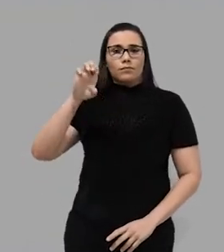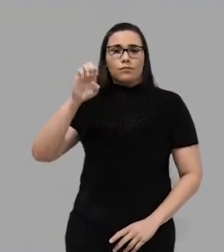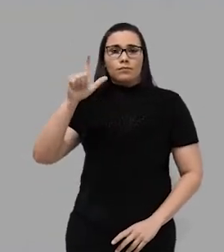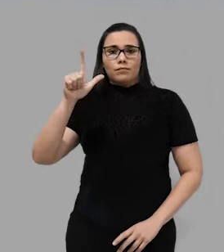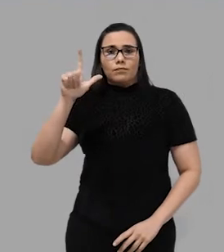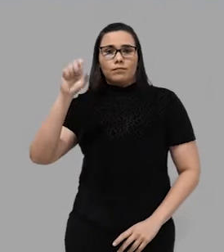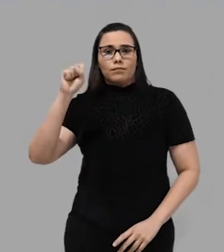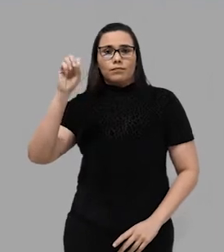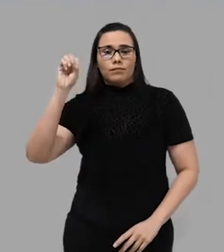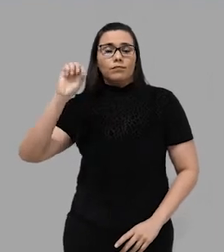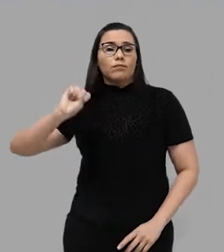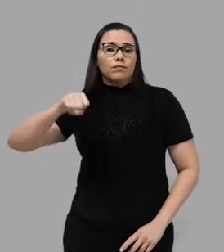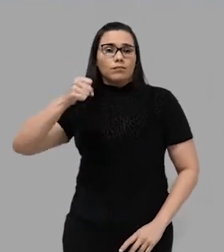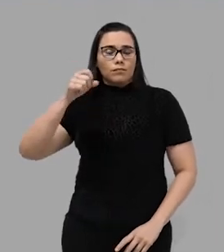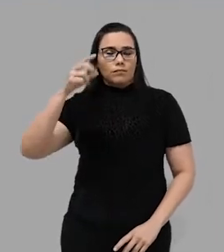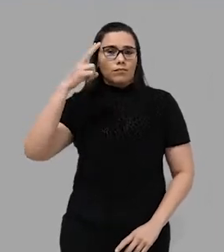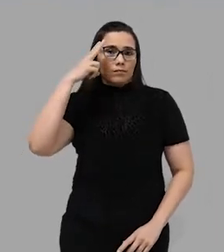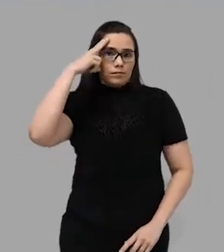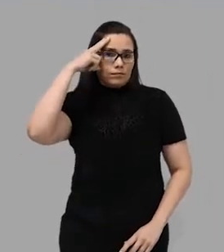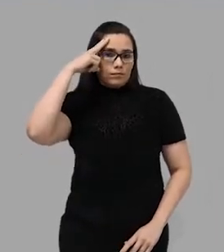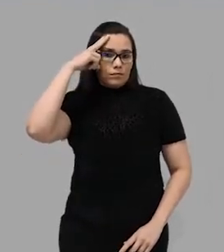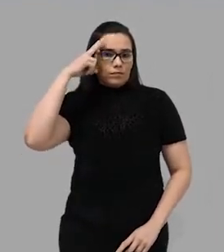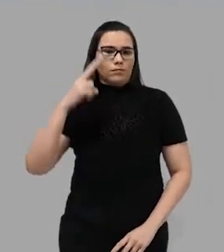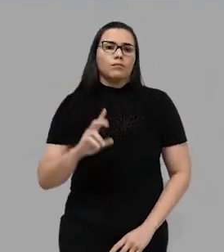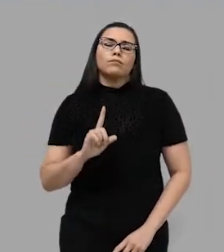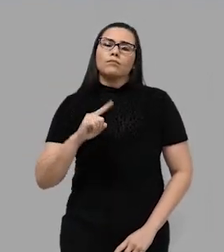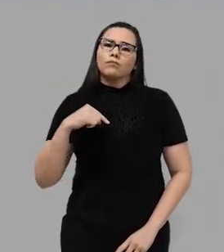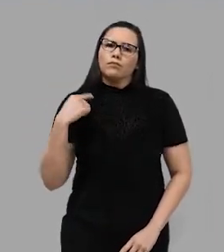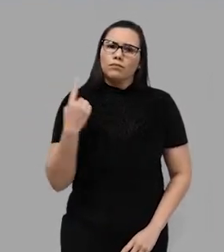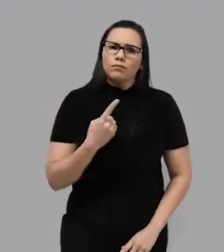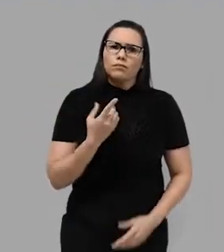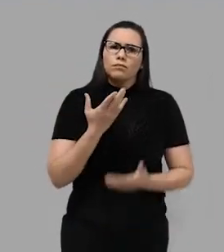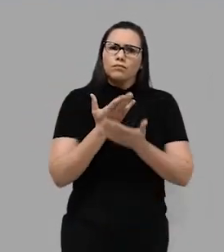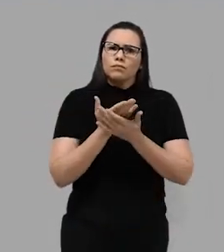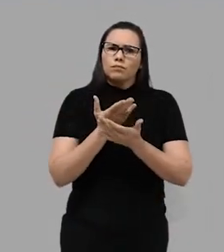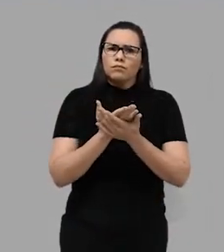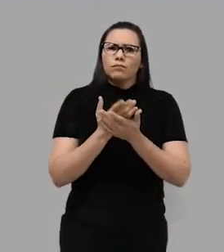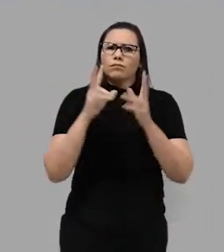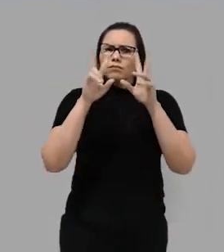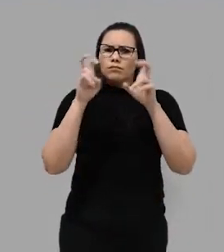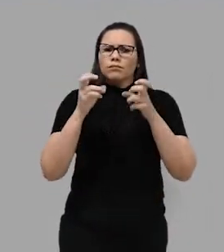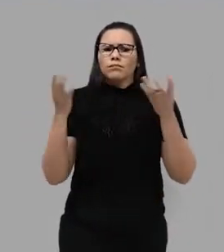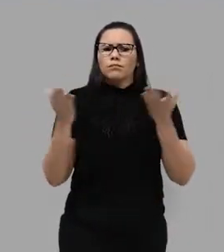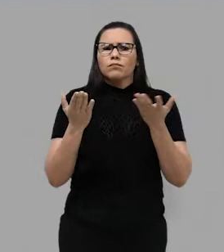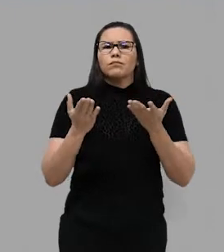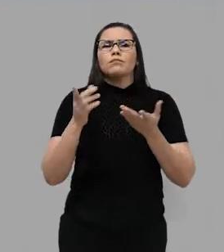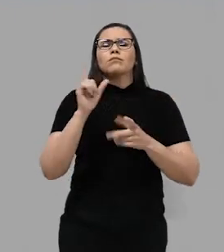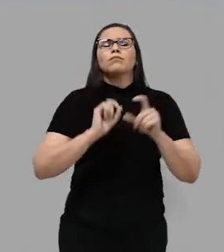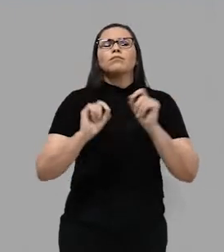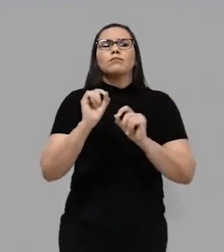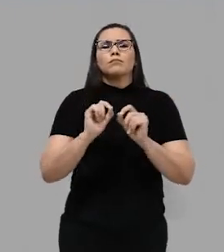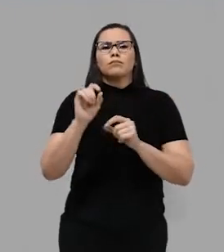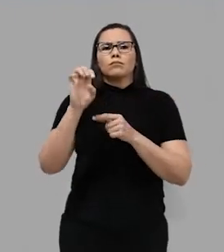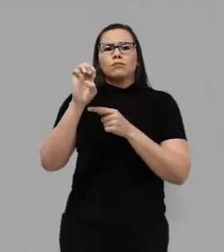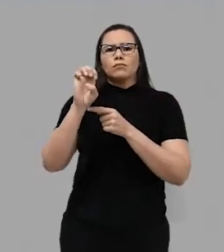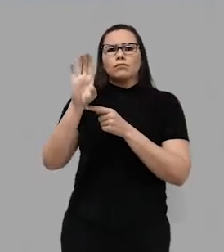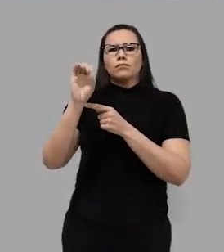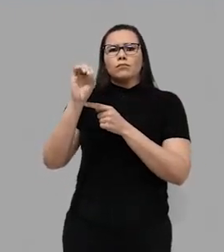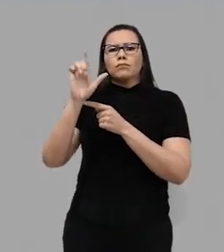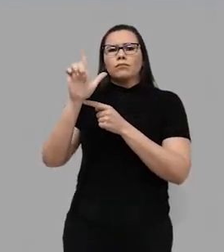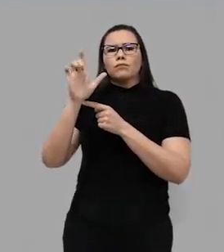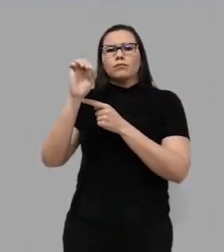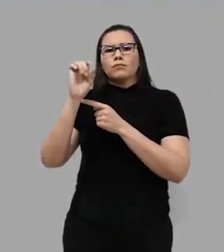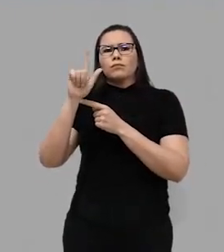aula de biologia de hoje nós vamos dar continuidade ao assunto de ecologia, mais especificamente na parte que fala